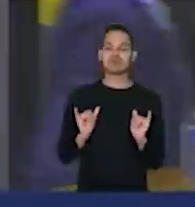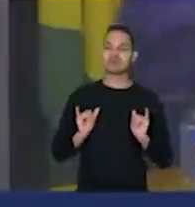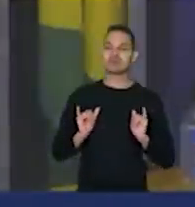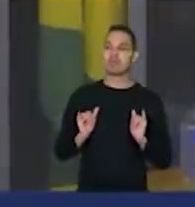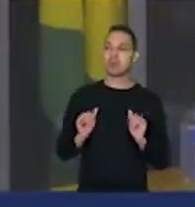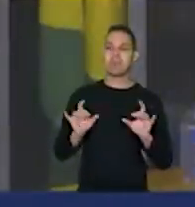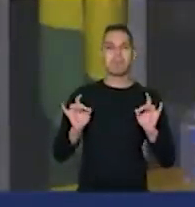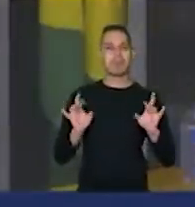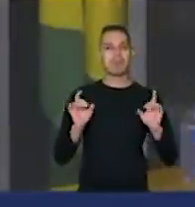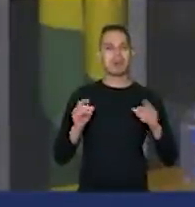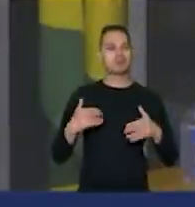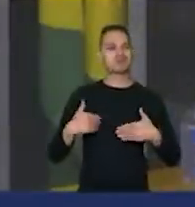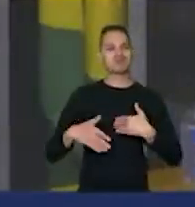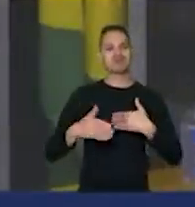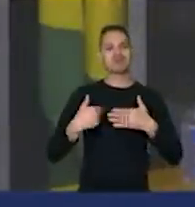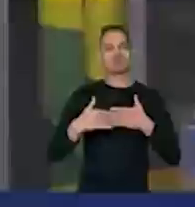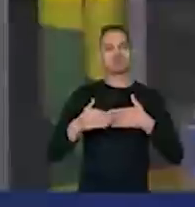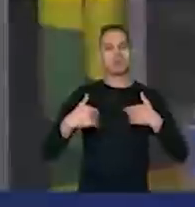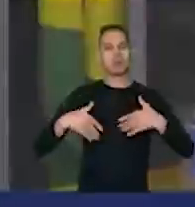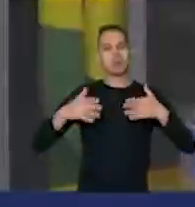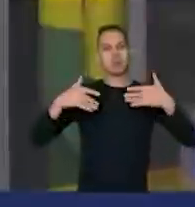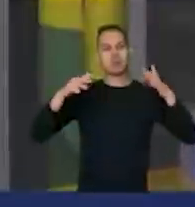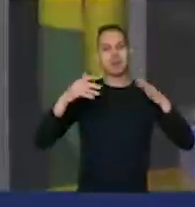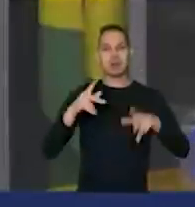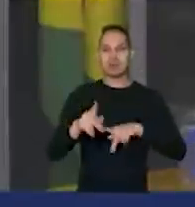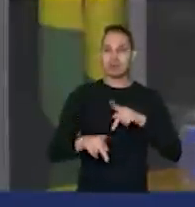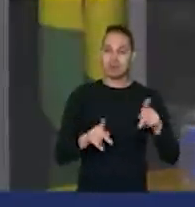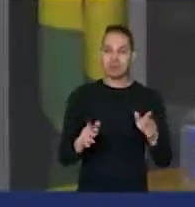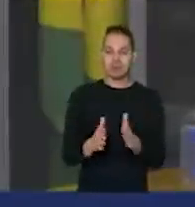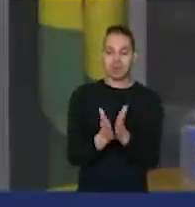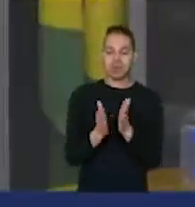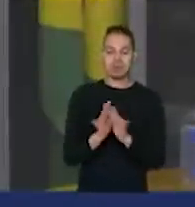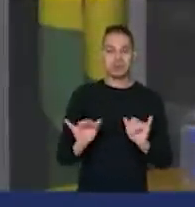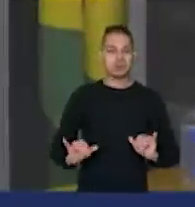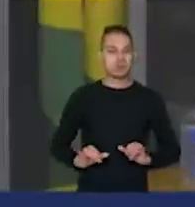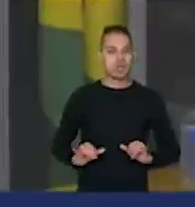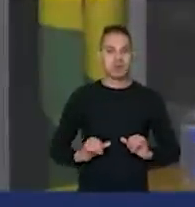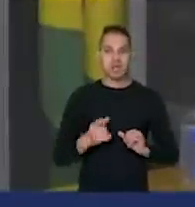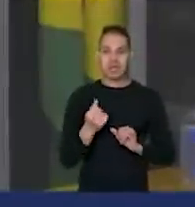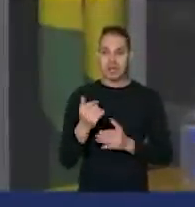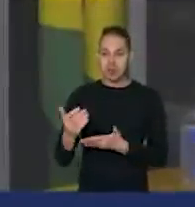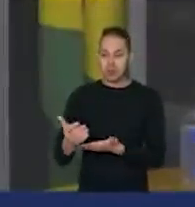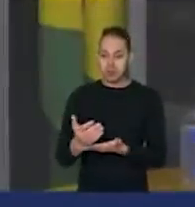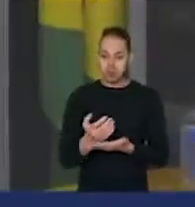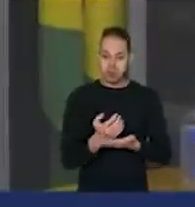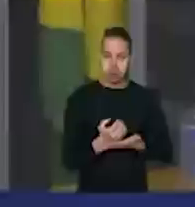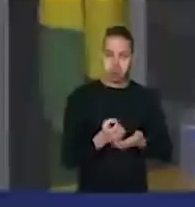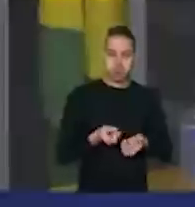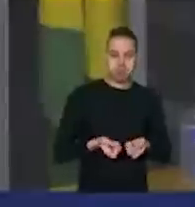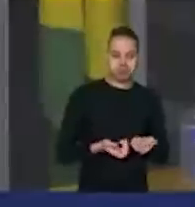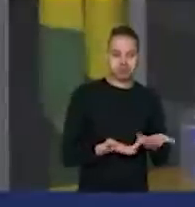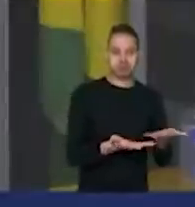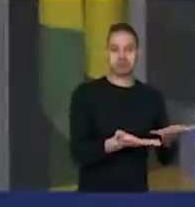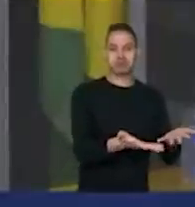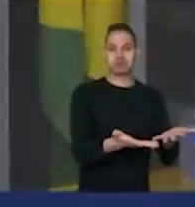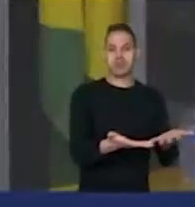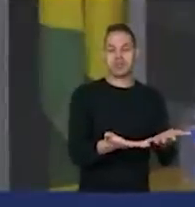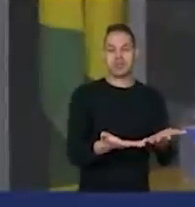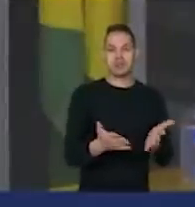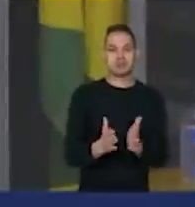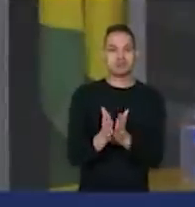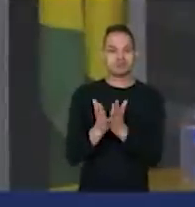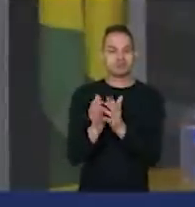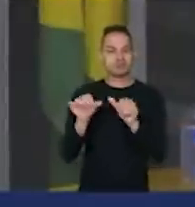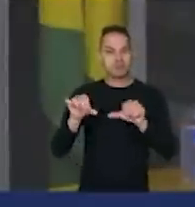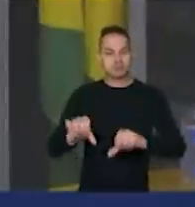privilégios e repassar isso para a população mais pobre. Pelo contrário, pega o dinheiro do mais pobre e imprime mais. Quanto mais dinheiro no mercado, menos o dinheiro vale. É como